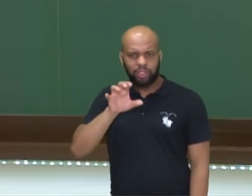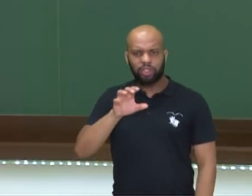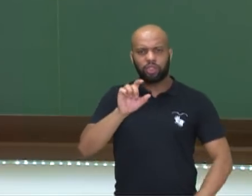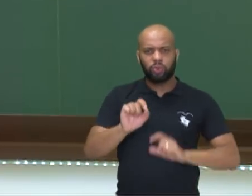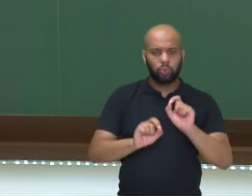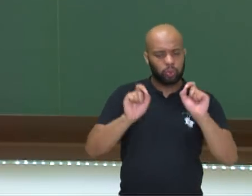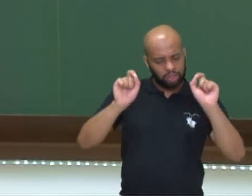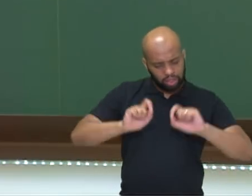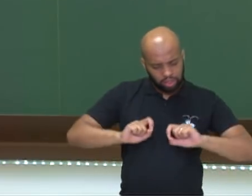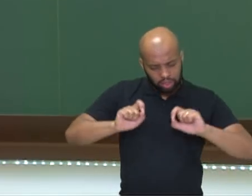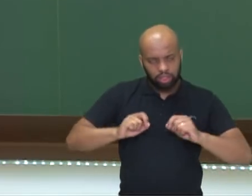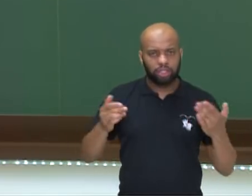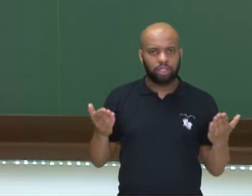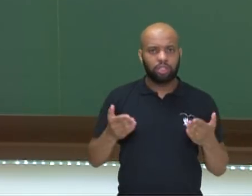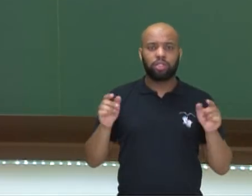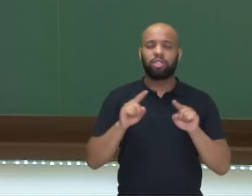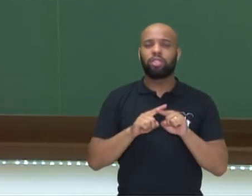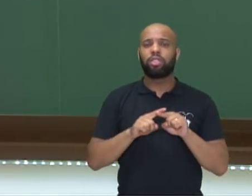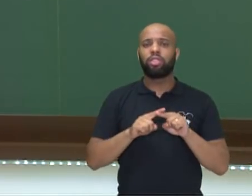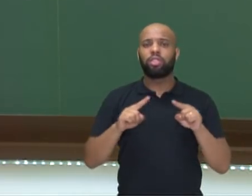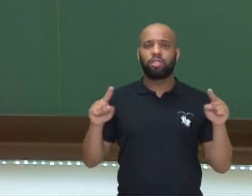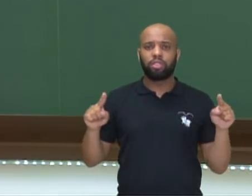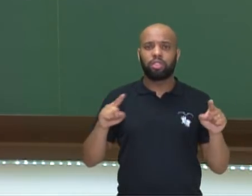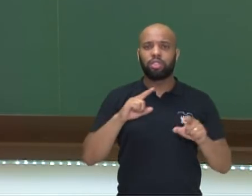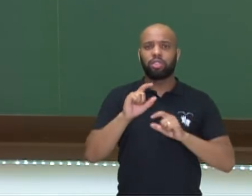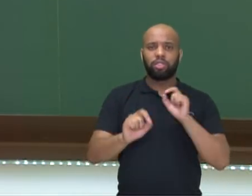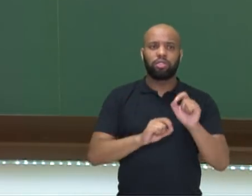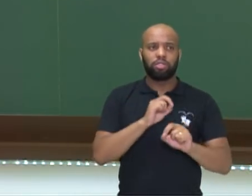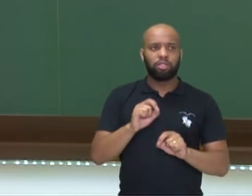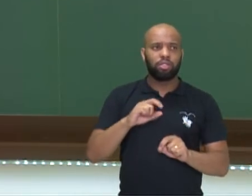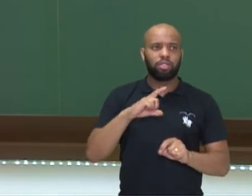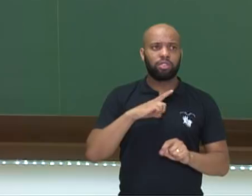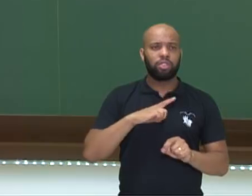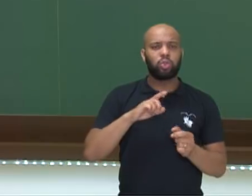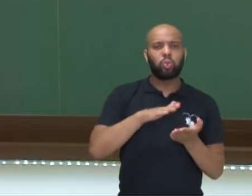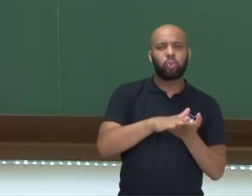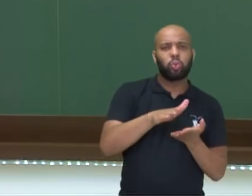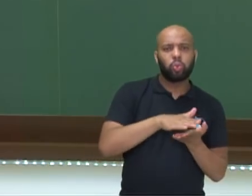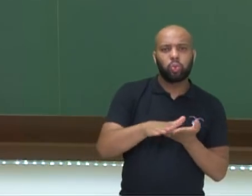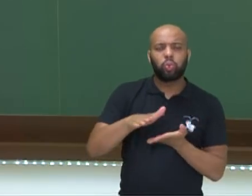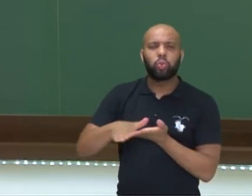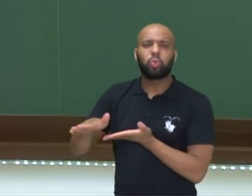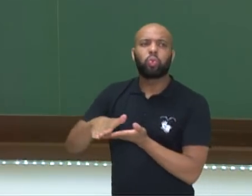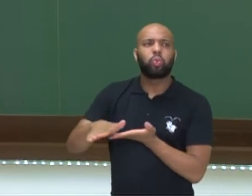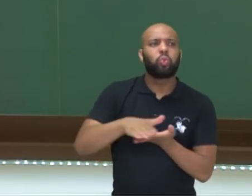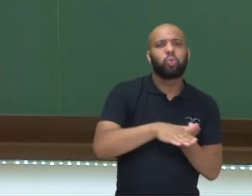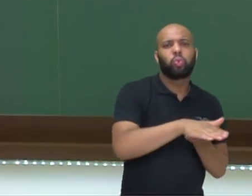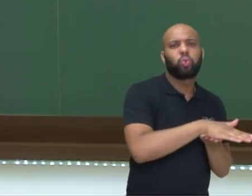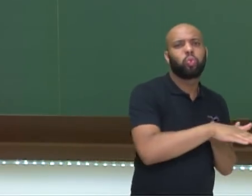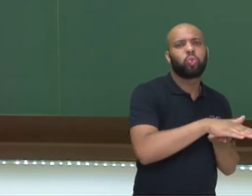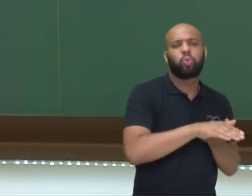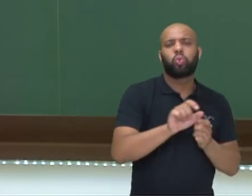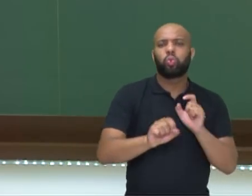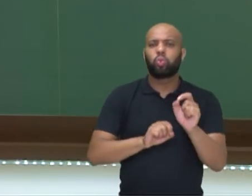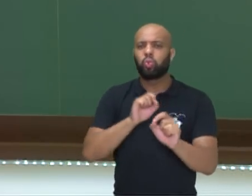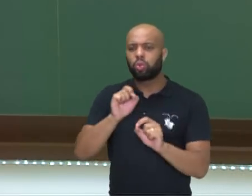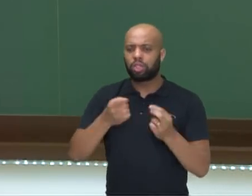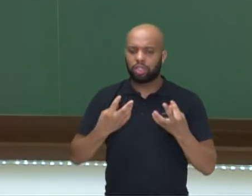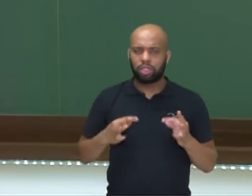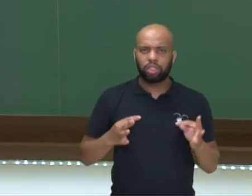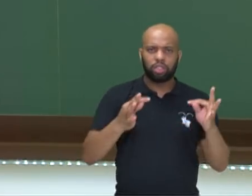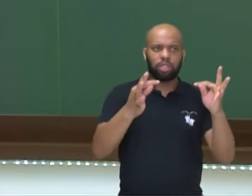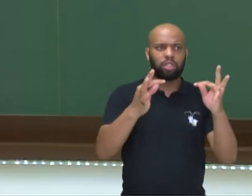é possível, mas né, o alto custo, principalmente o alto custo dos equipamentos, torna